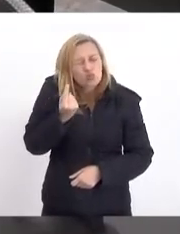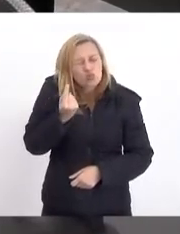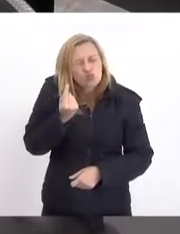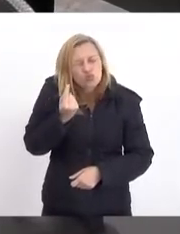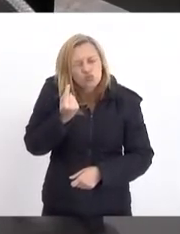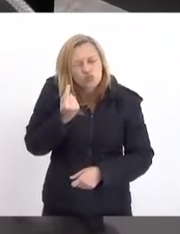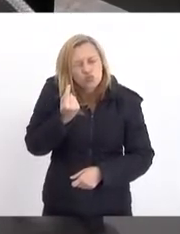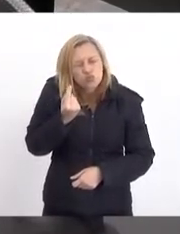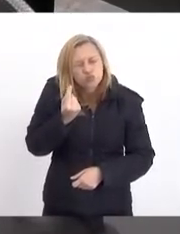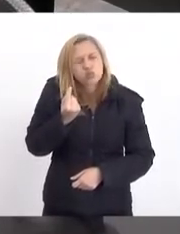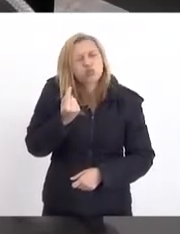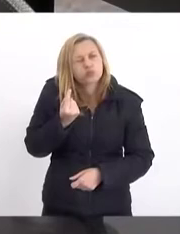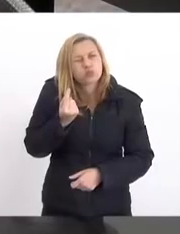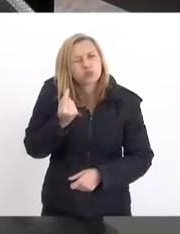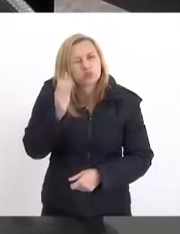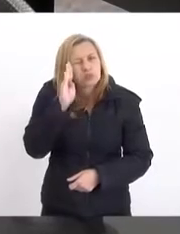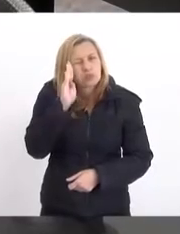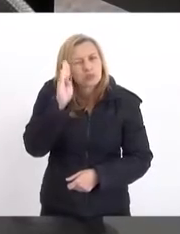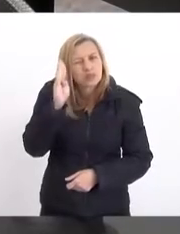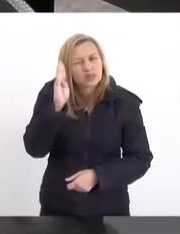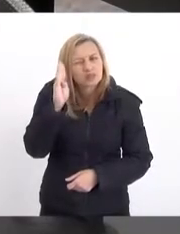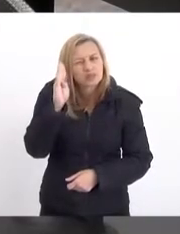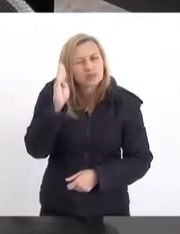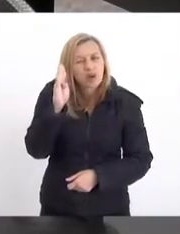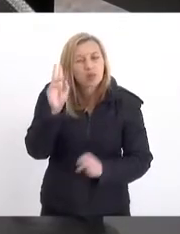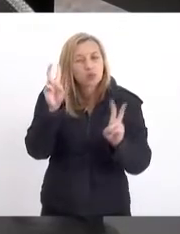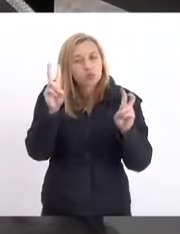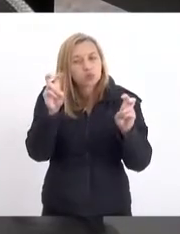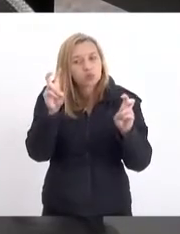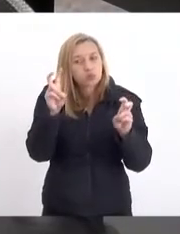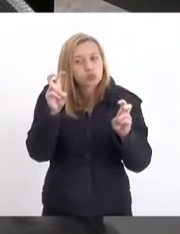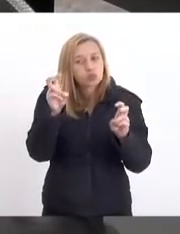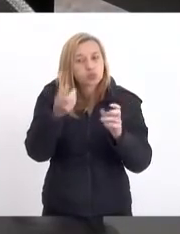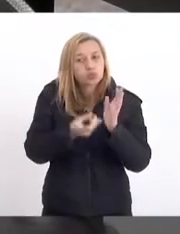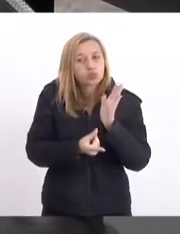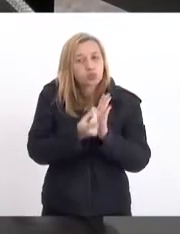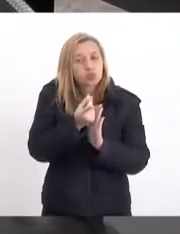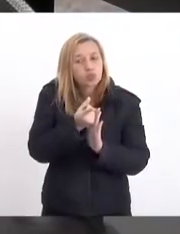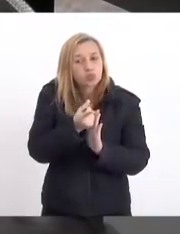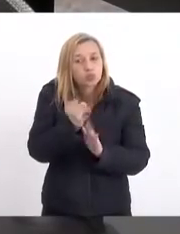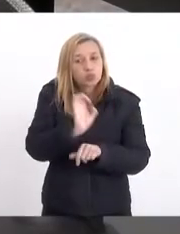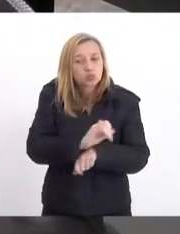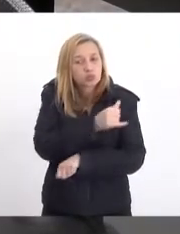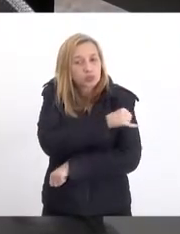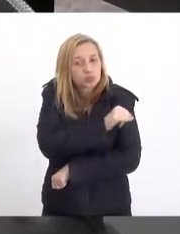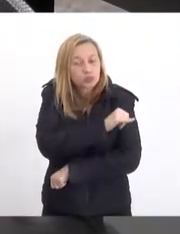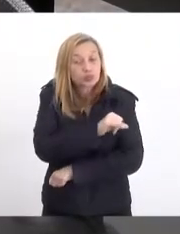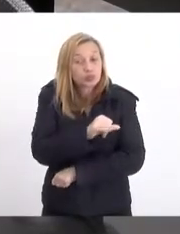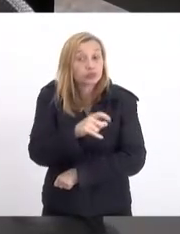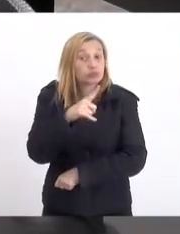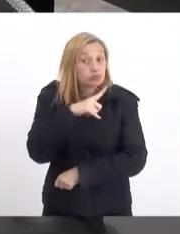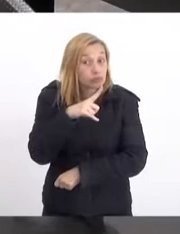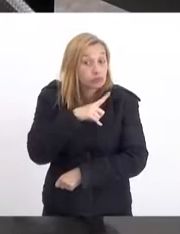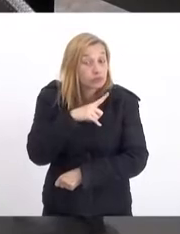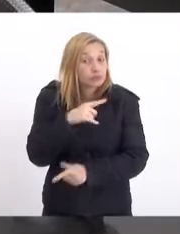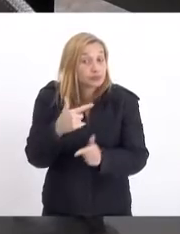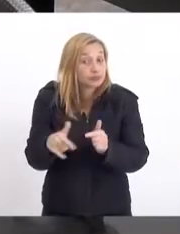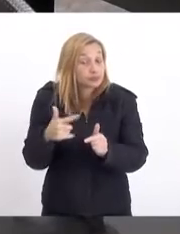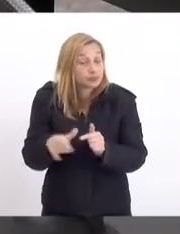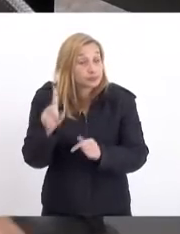Uma das componentes da situação financeira que encontra-se o estado do Rio de Janeiro hoje